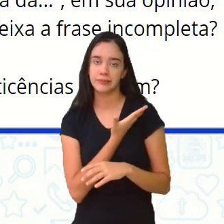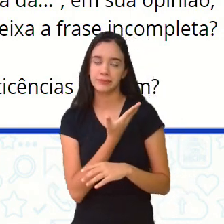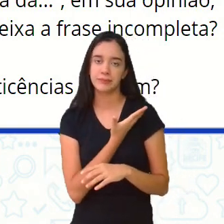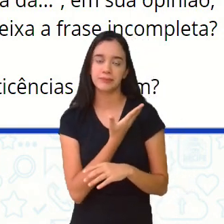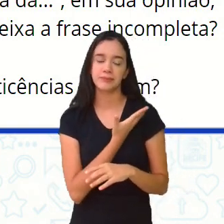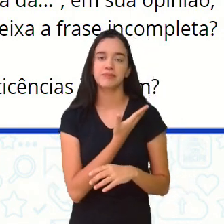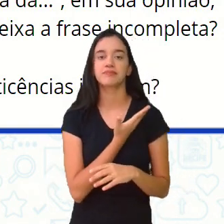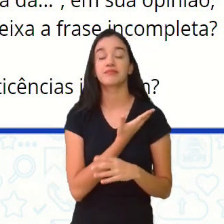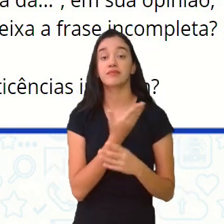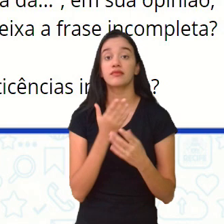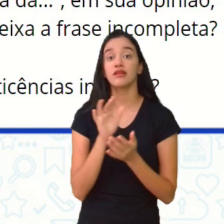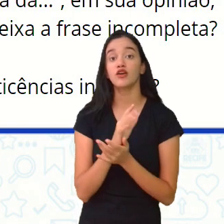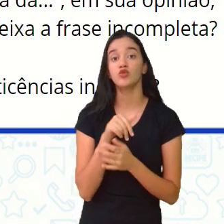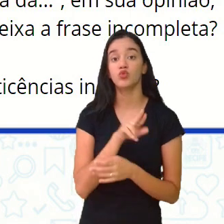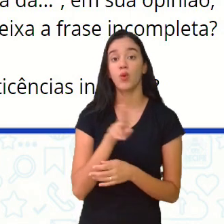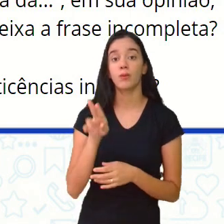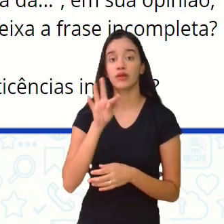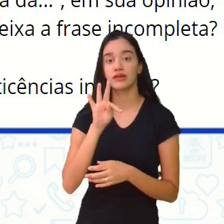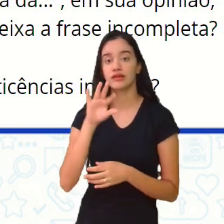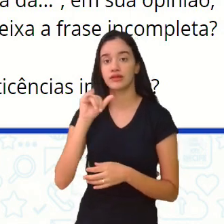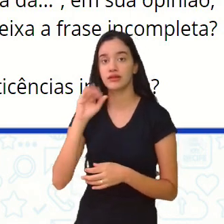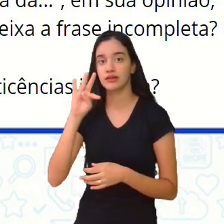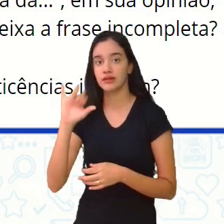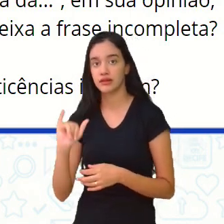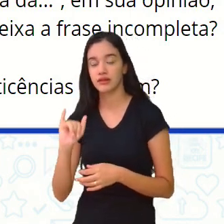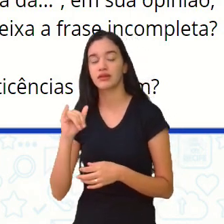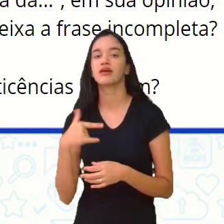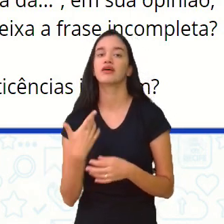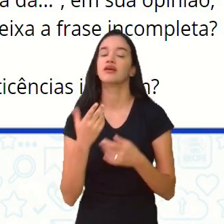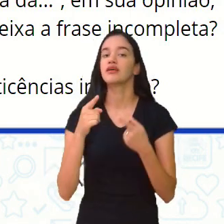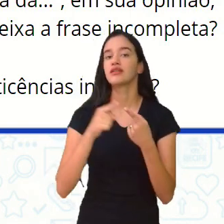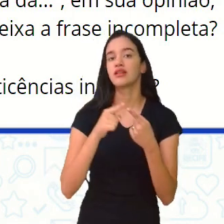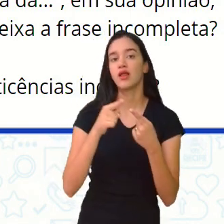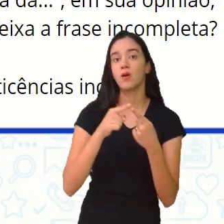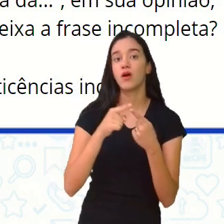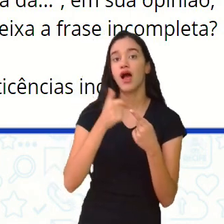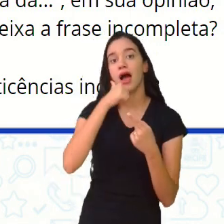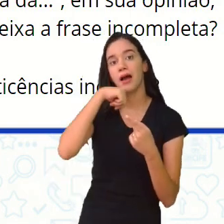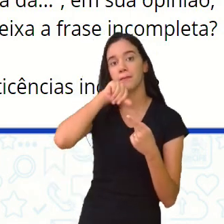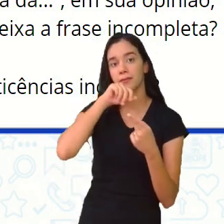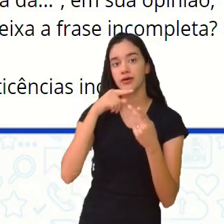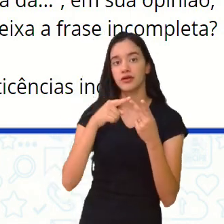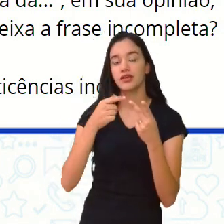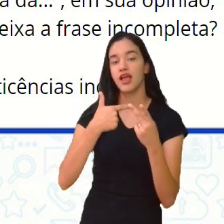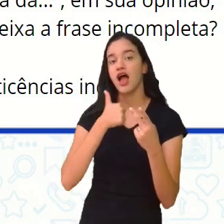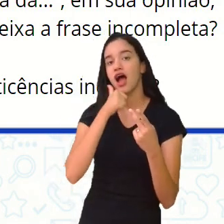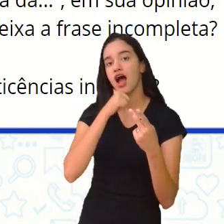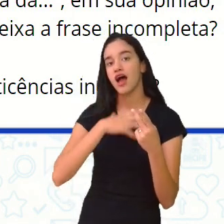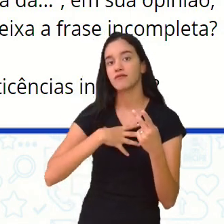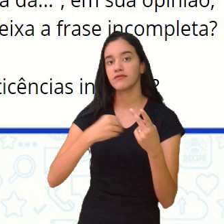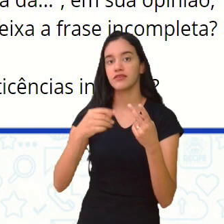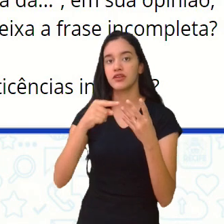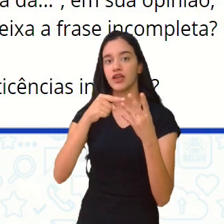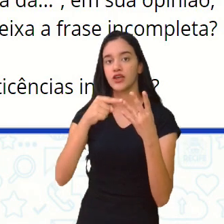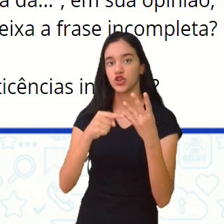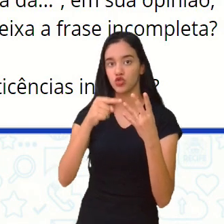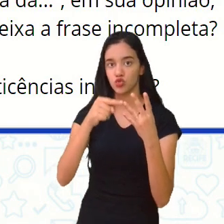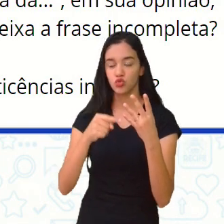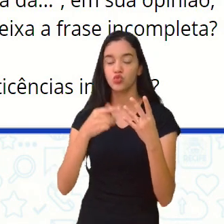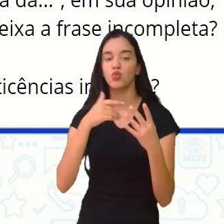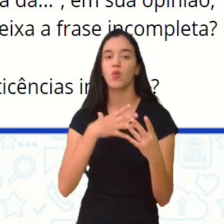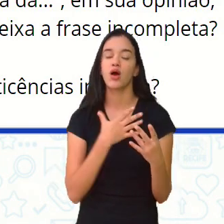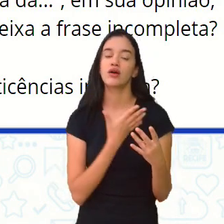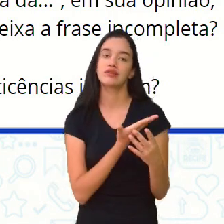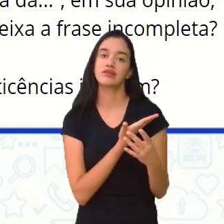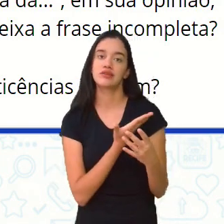nome Tati, não é? Então, a mãe, a amiga Carol e a filha Anabela. Essa variedade de